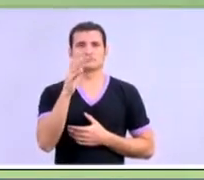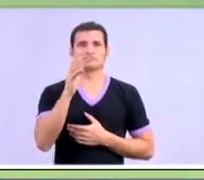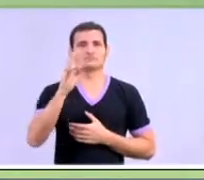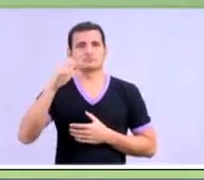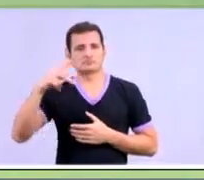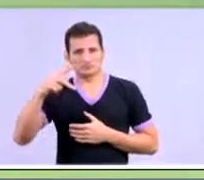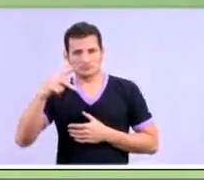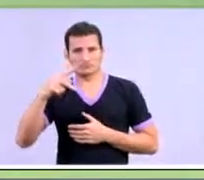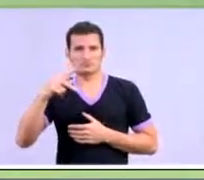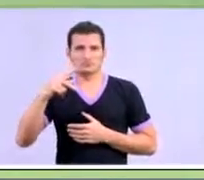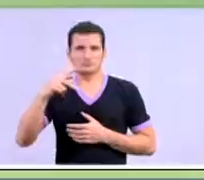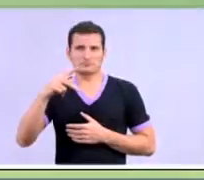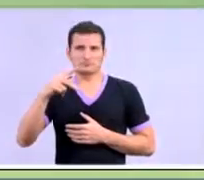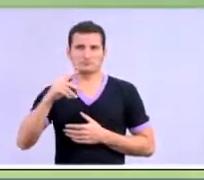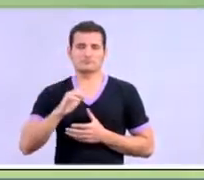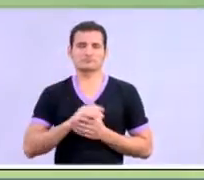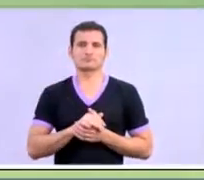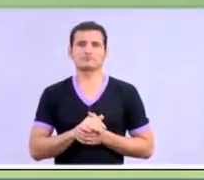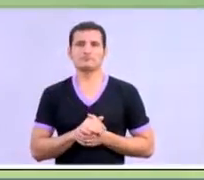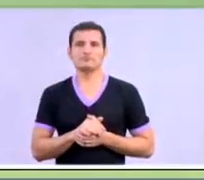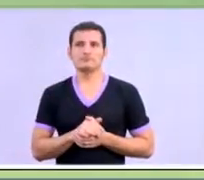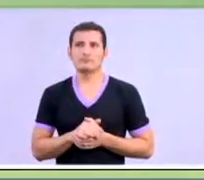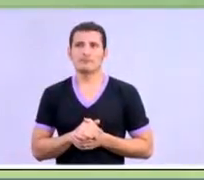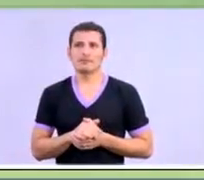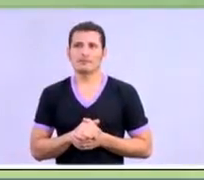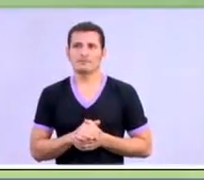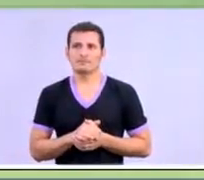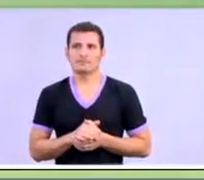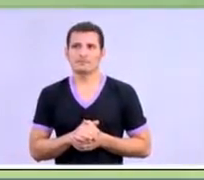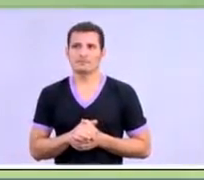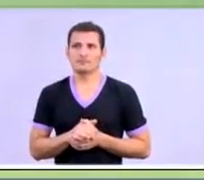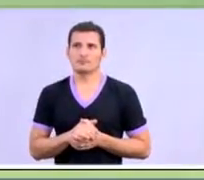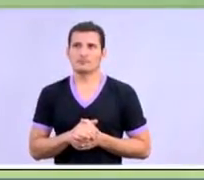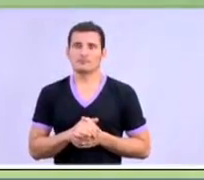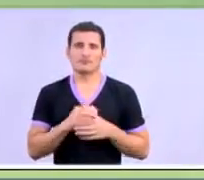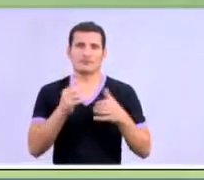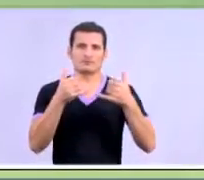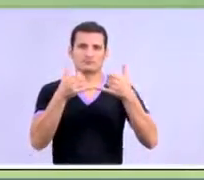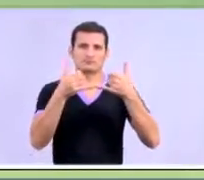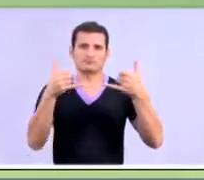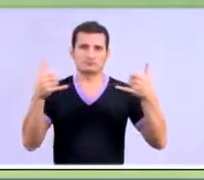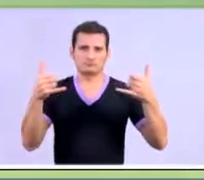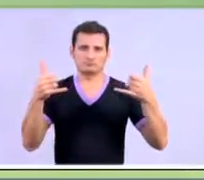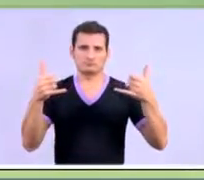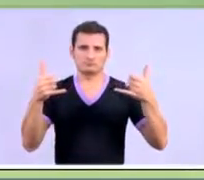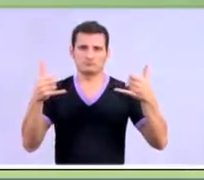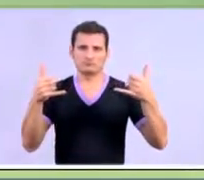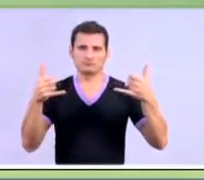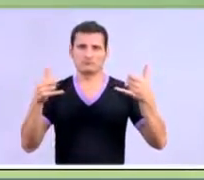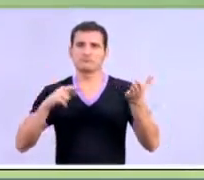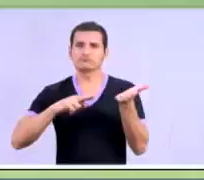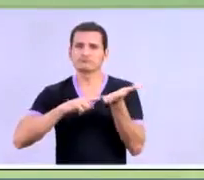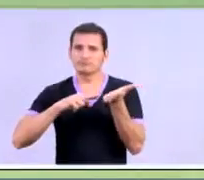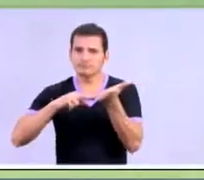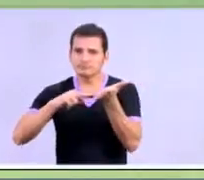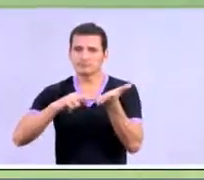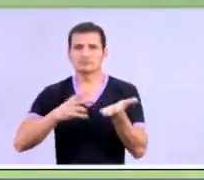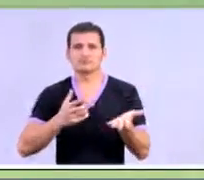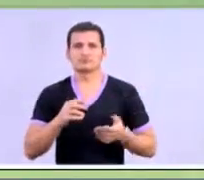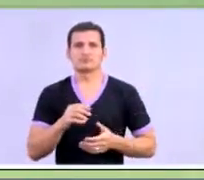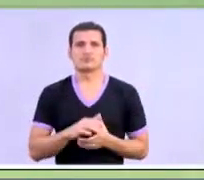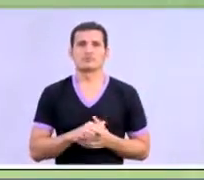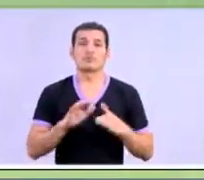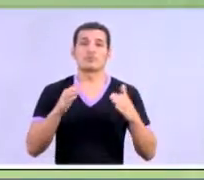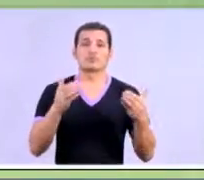na camada de aplicação. Cabos e conectores, eles estão em qual camada? Na camada